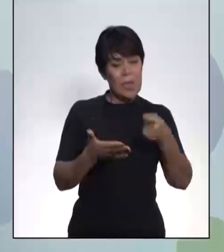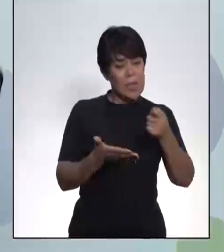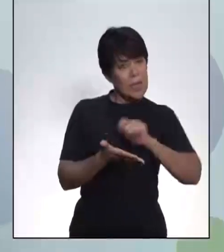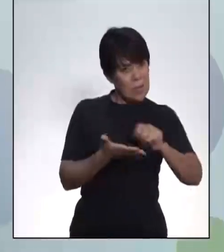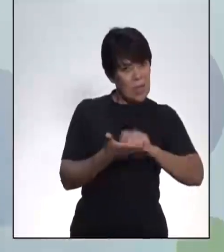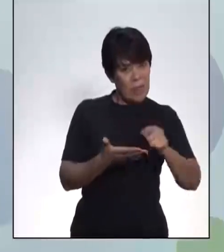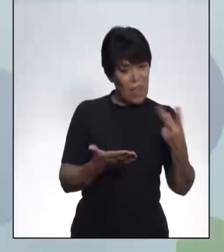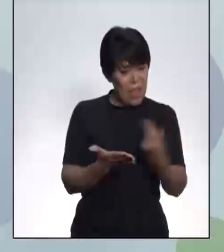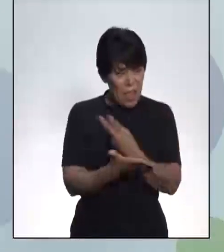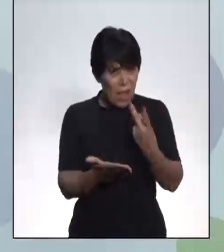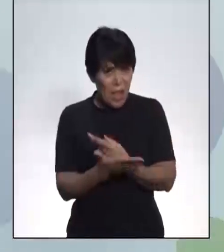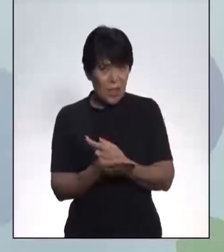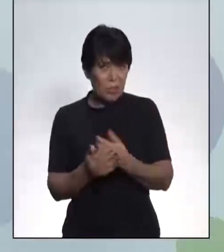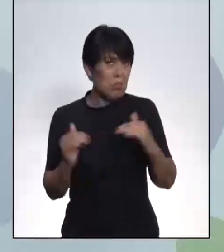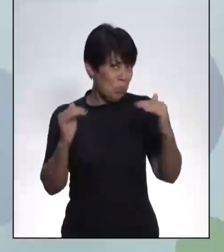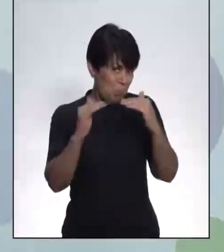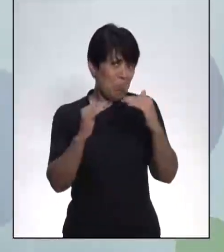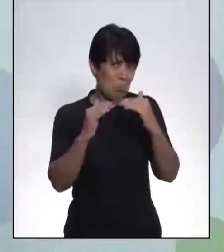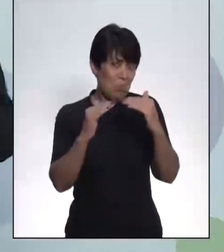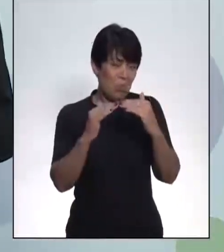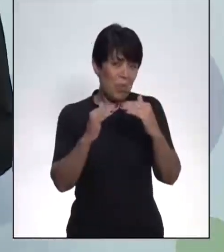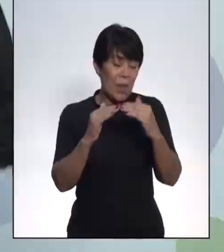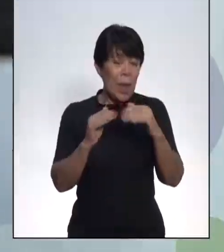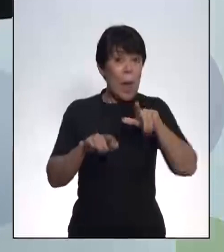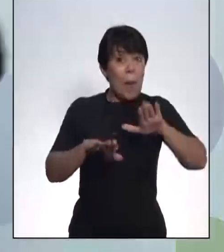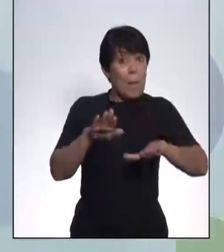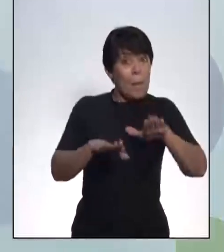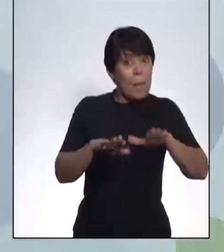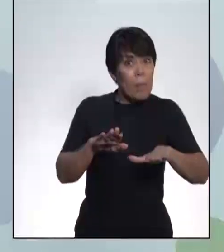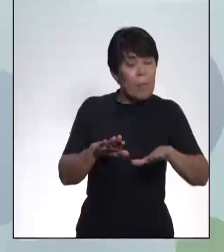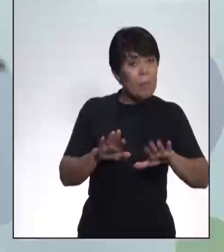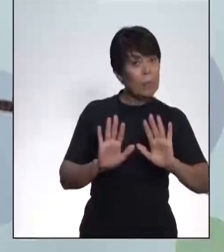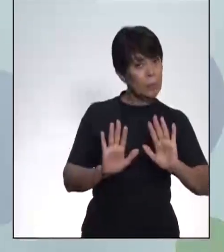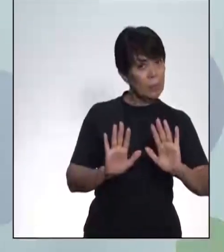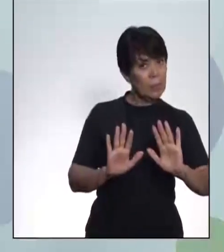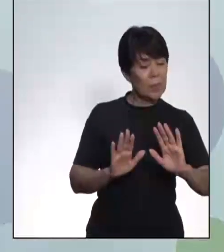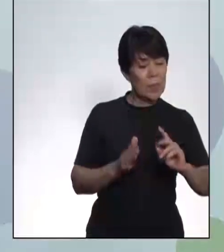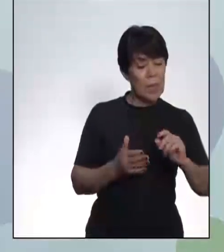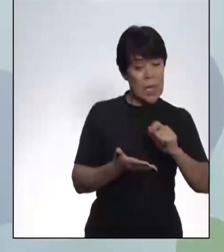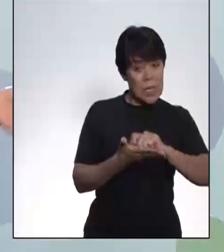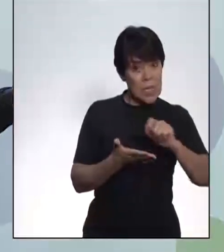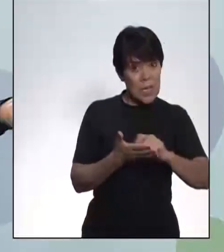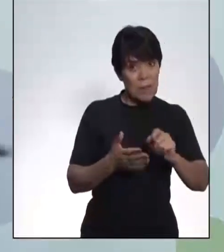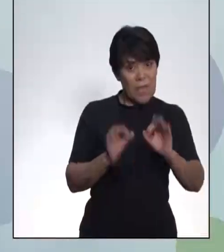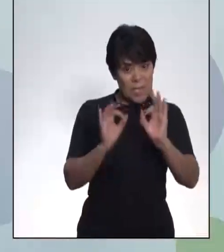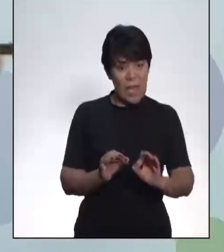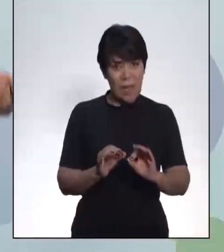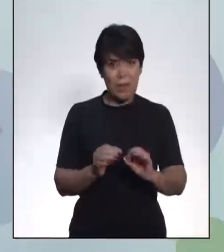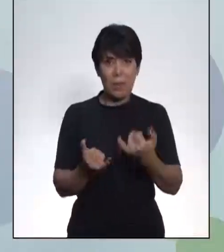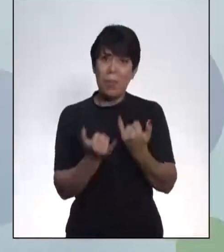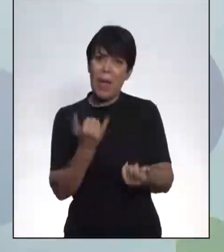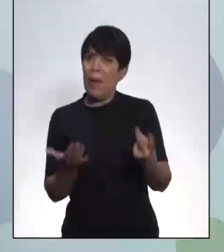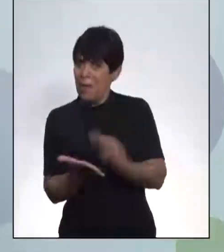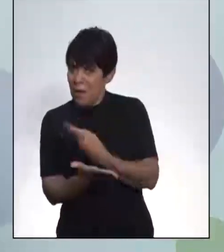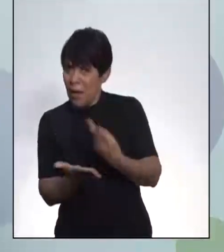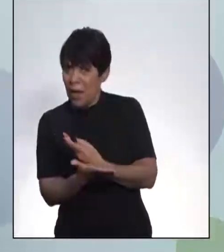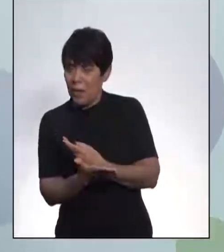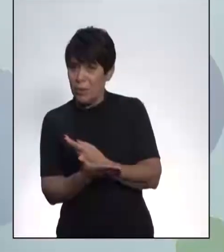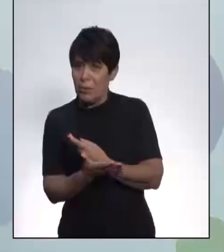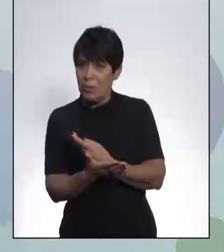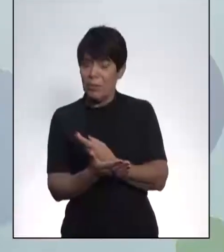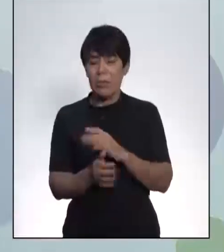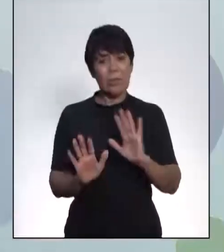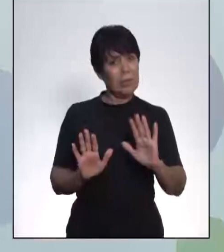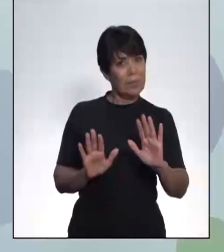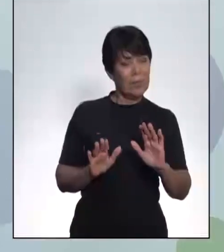certo, porque a linguagem é mais solta. E em certos lugares, escrever certo é errado. Tudo bem? Vamos lá, um texto